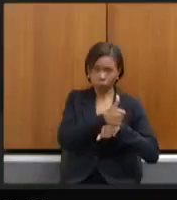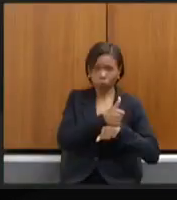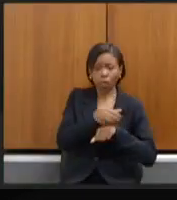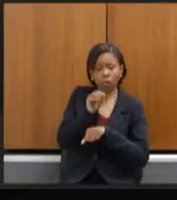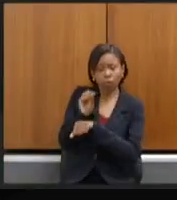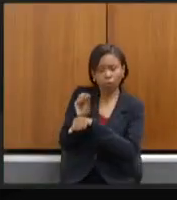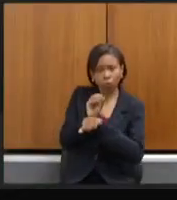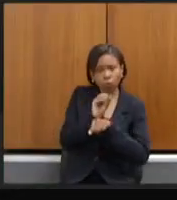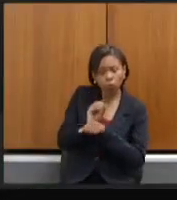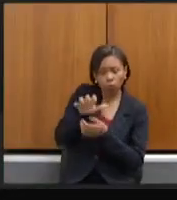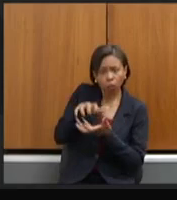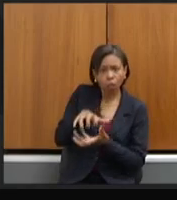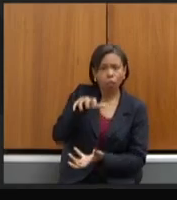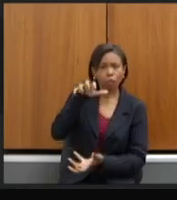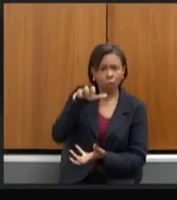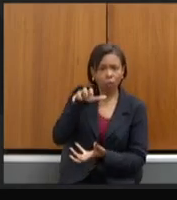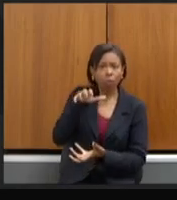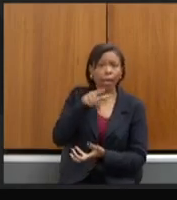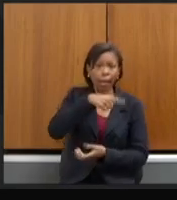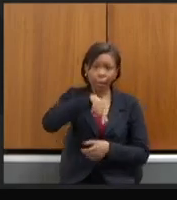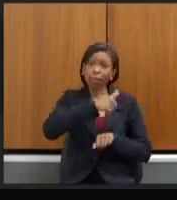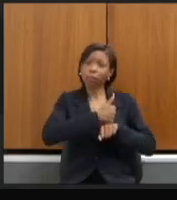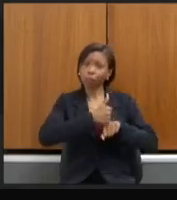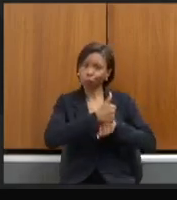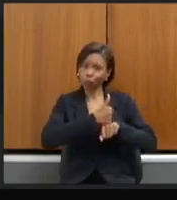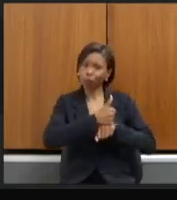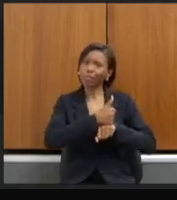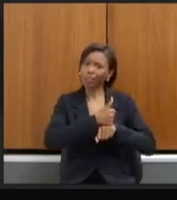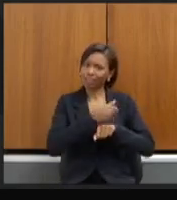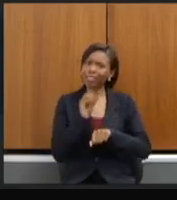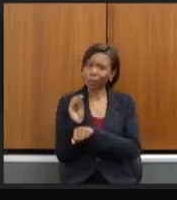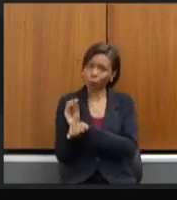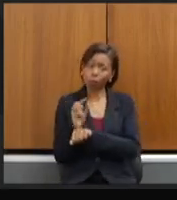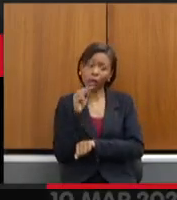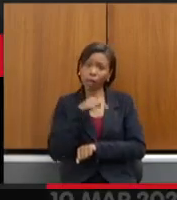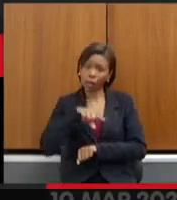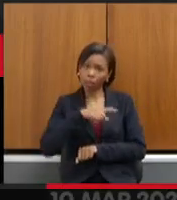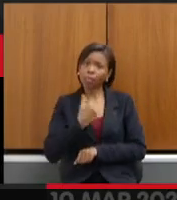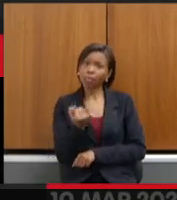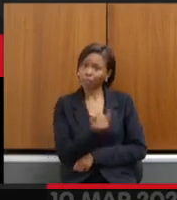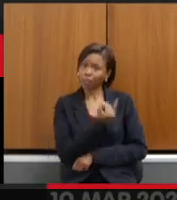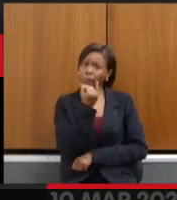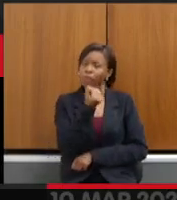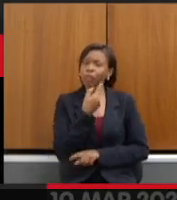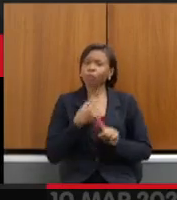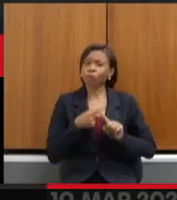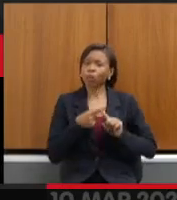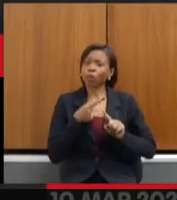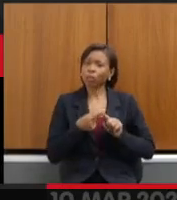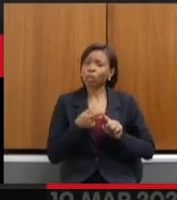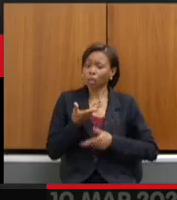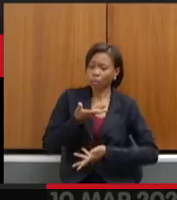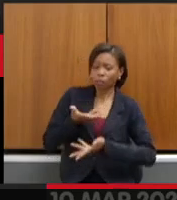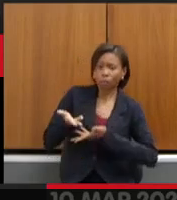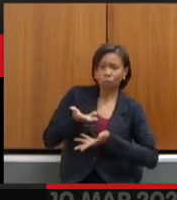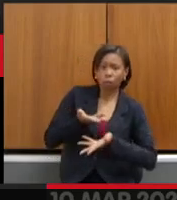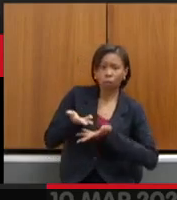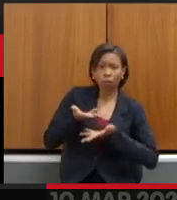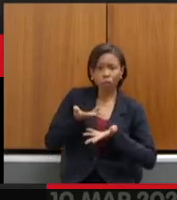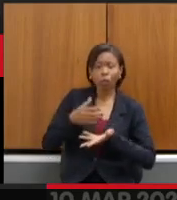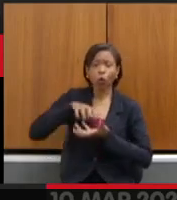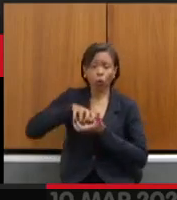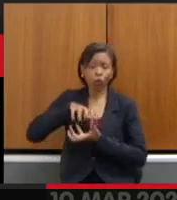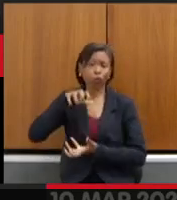como pessoas importantes profissionais importantes nesse processo da vacinação porque lidam com a população mais